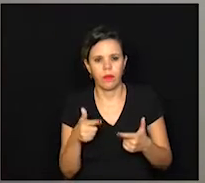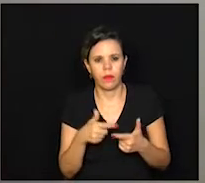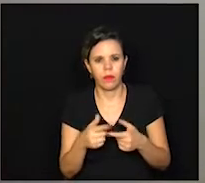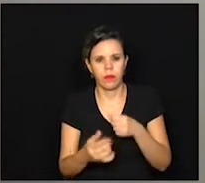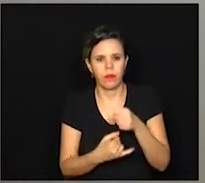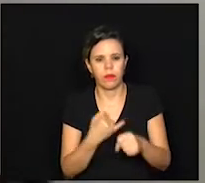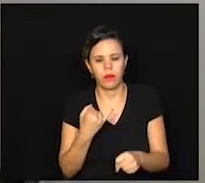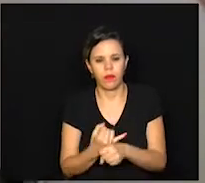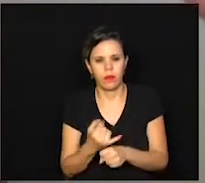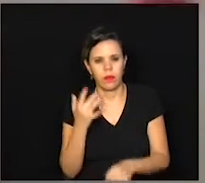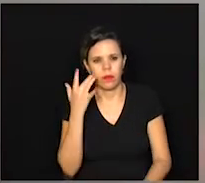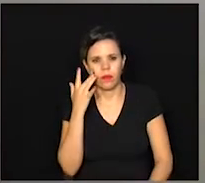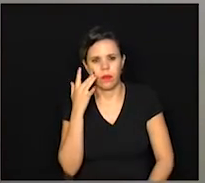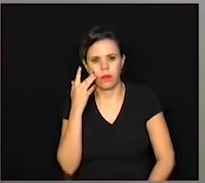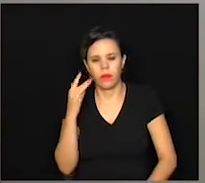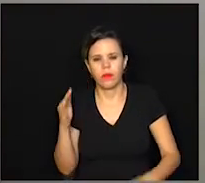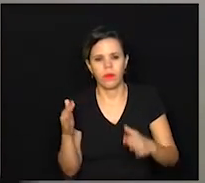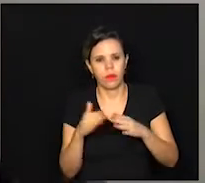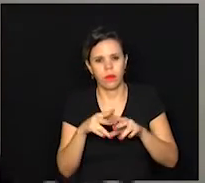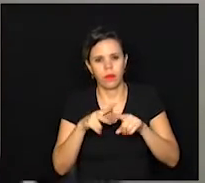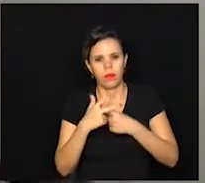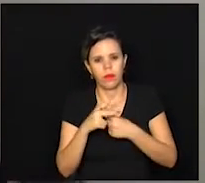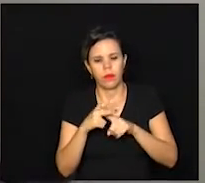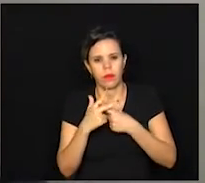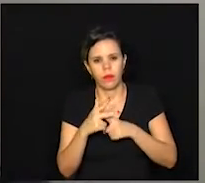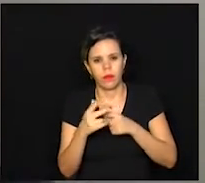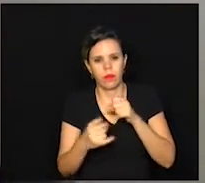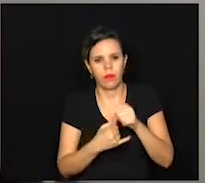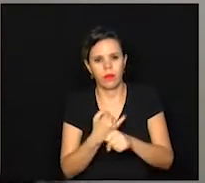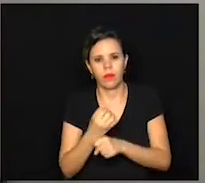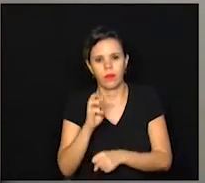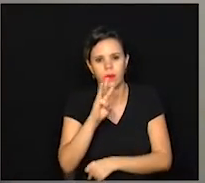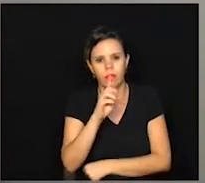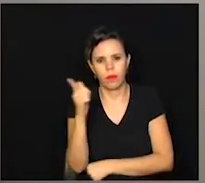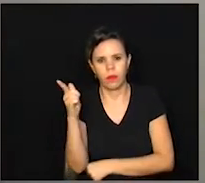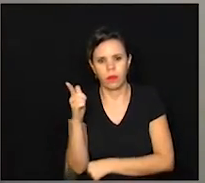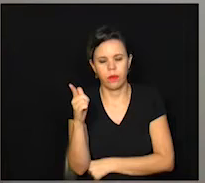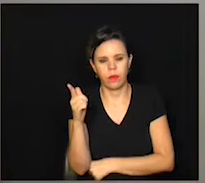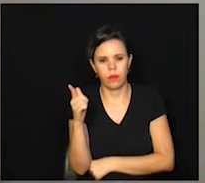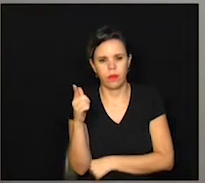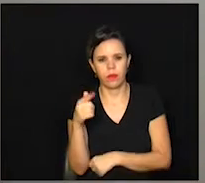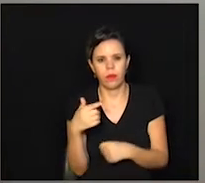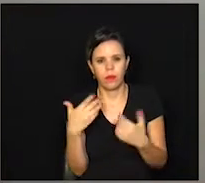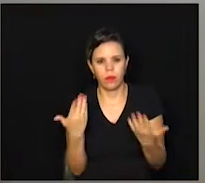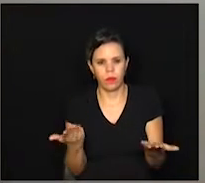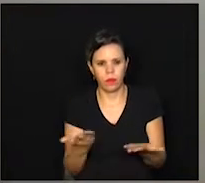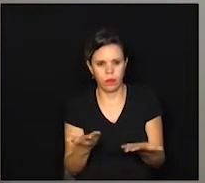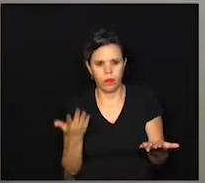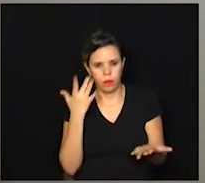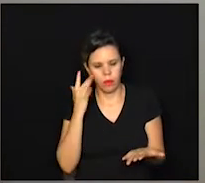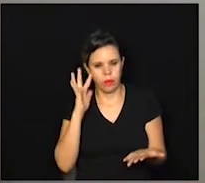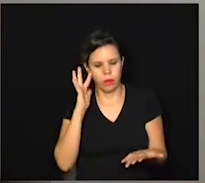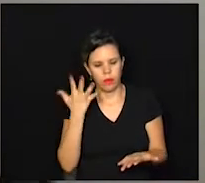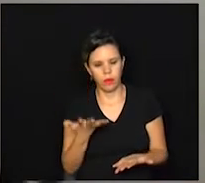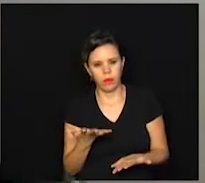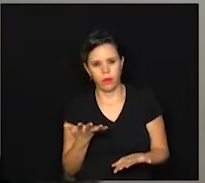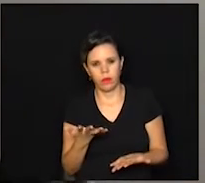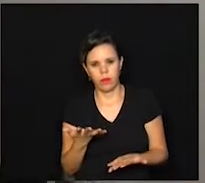internet, a internet aqui de casa estava em manutenção, eu estava conectada no 3G, e aí agora eu acho que resolveu, então